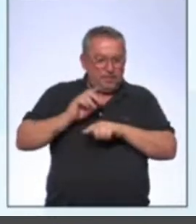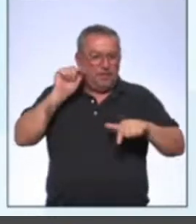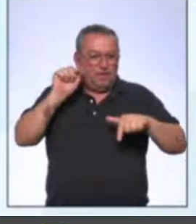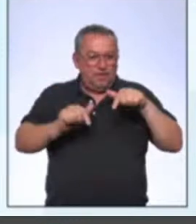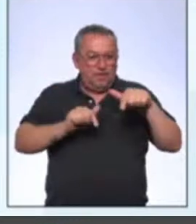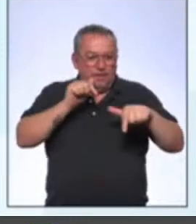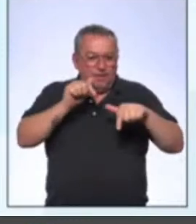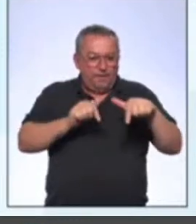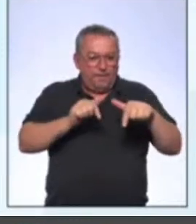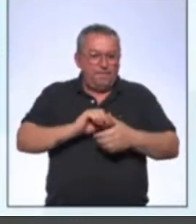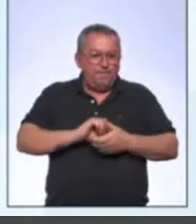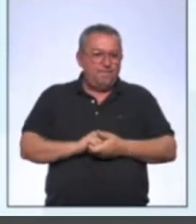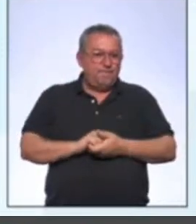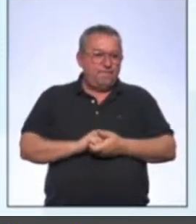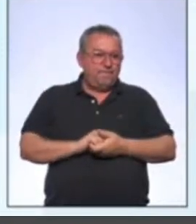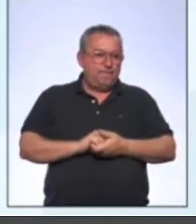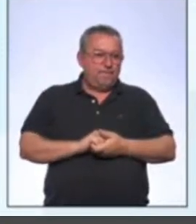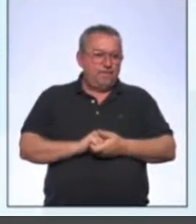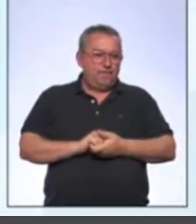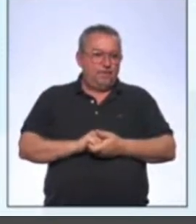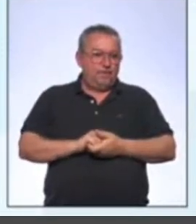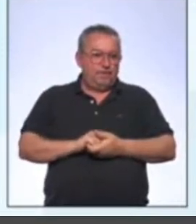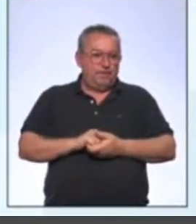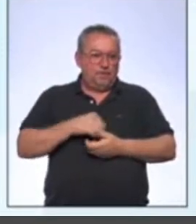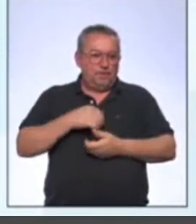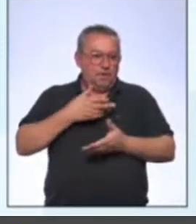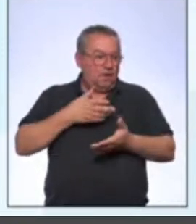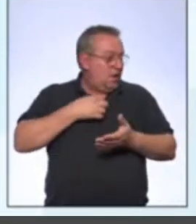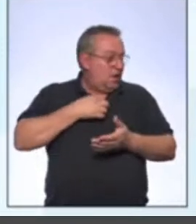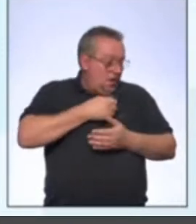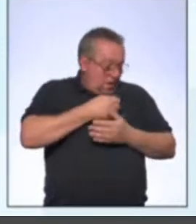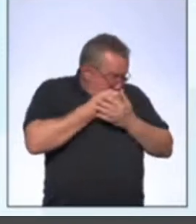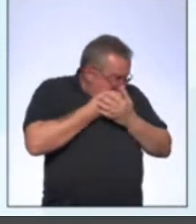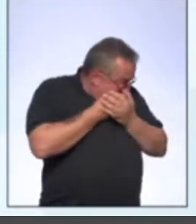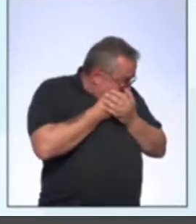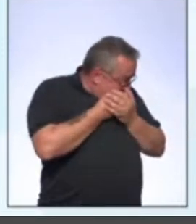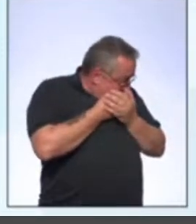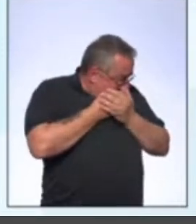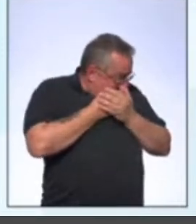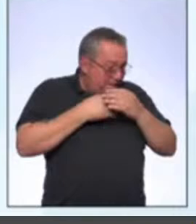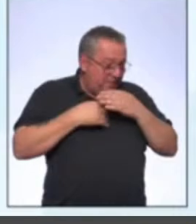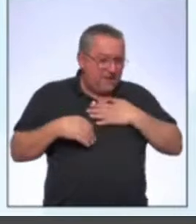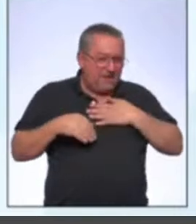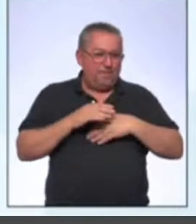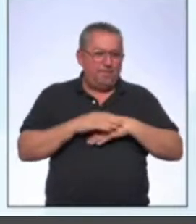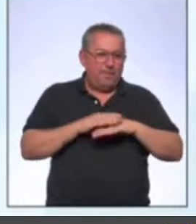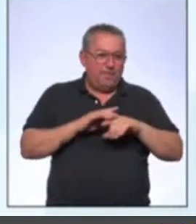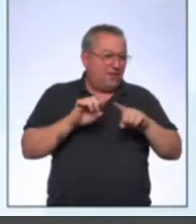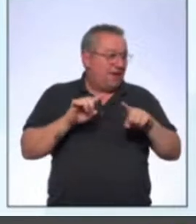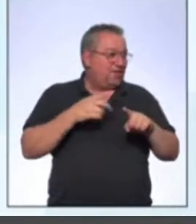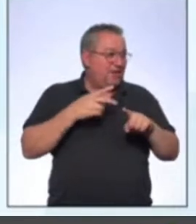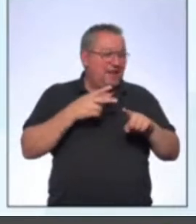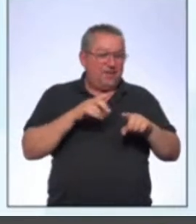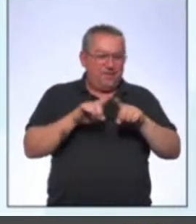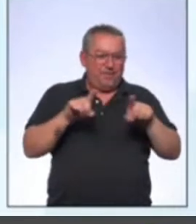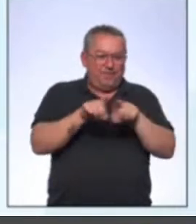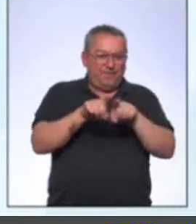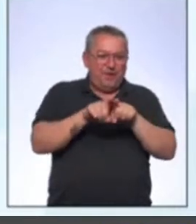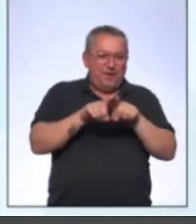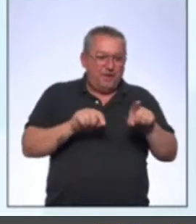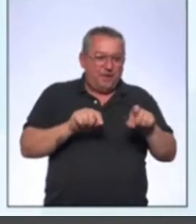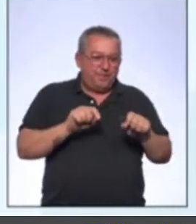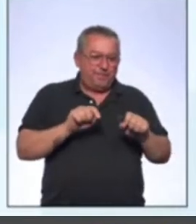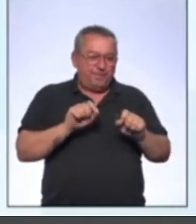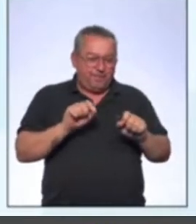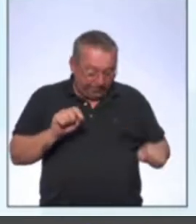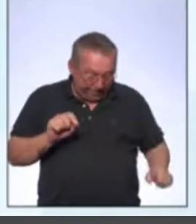D, trabalhar muito. Ora, eu vou falar para vocês. Se quiser,